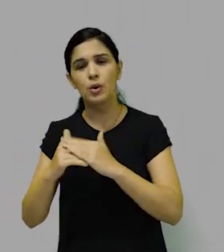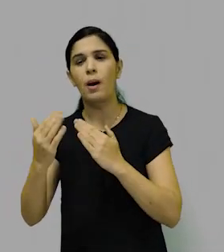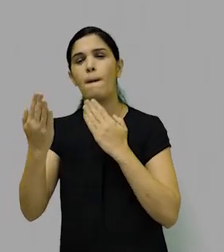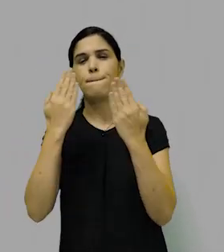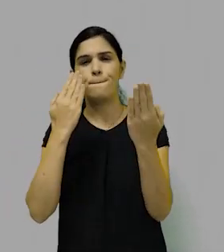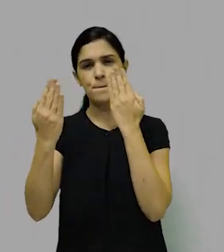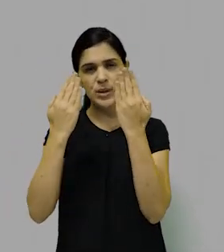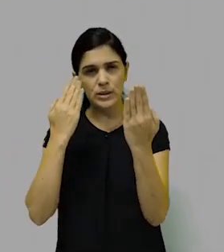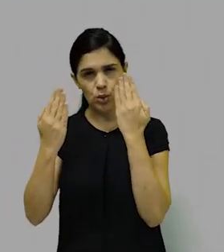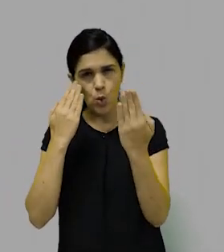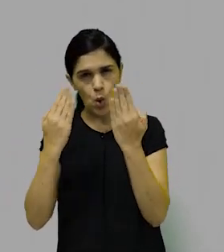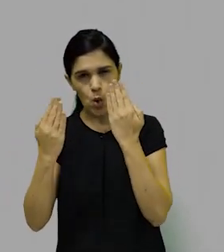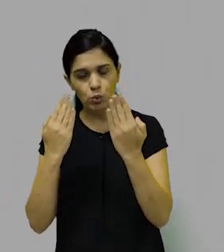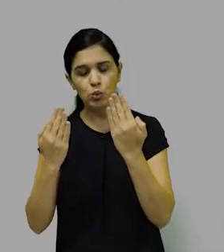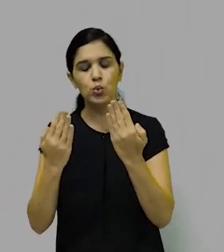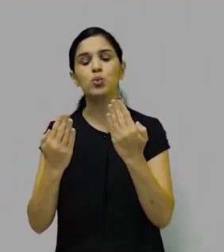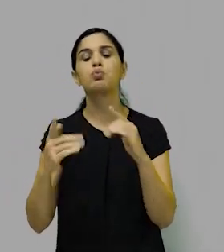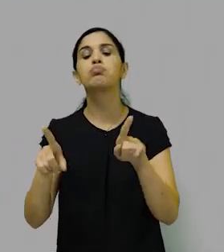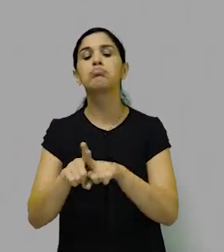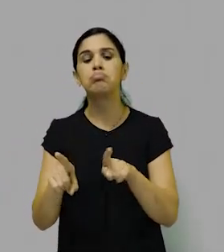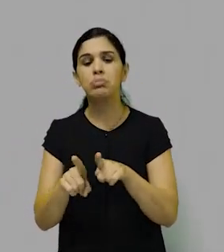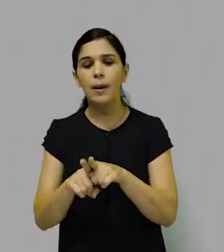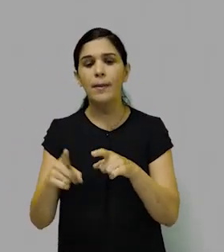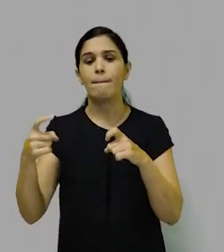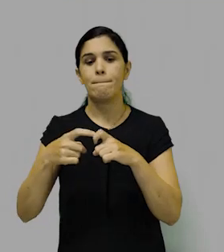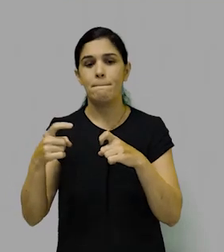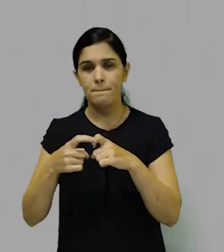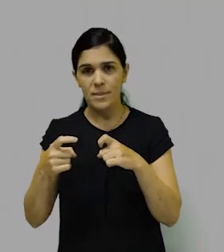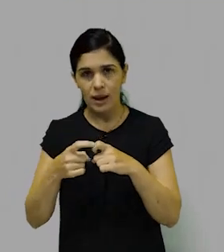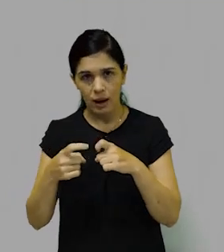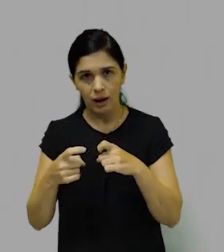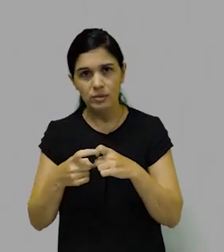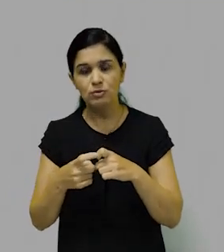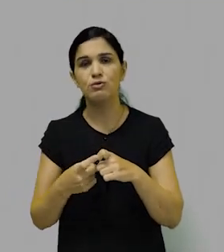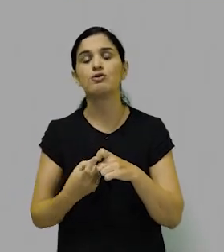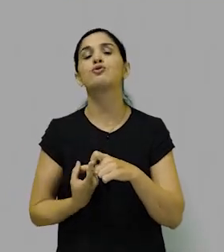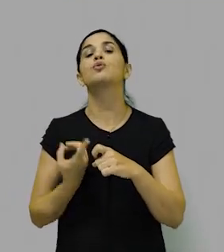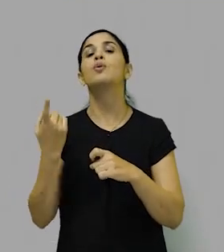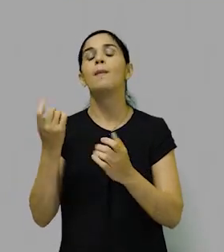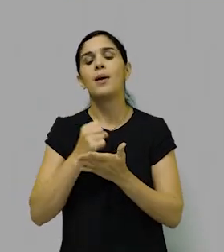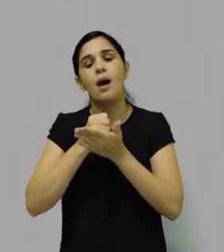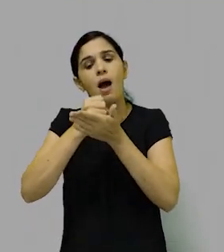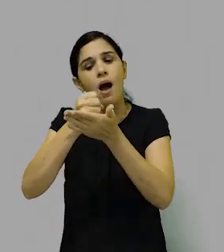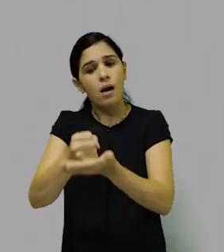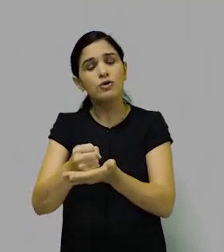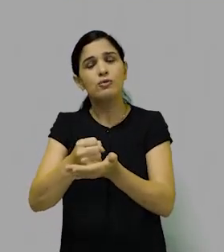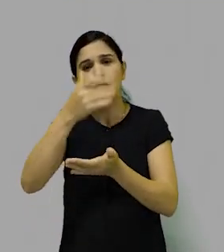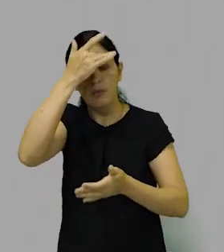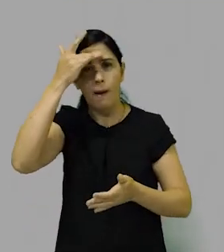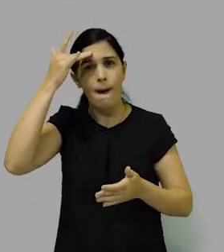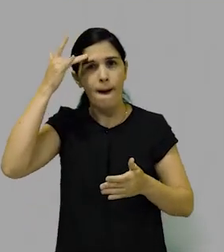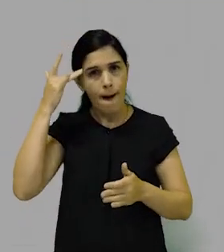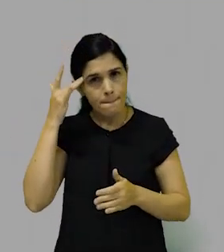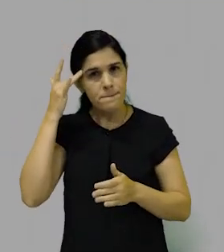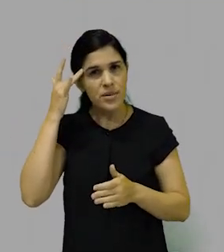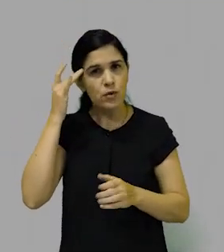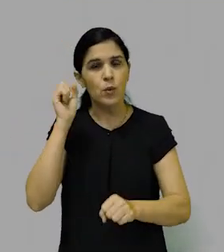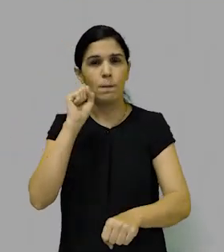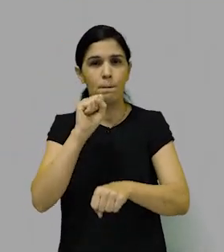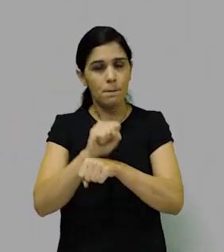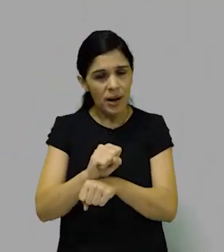que fazer uso de medicamentos para que essa musculatura esteja ali preservada, reservada, enquanto nós sabemos